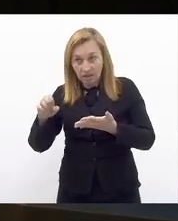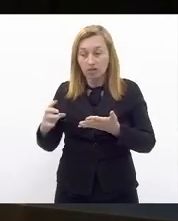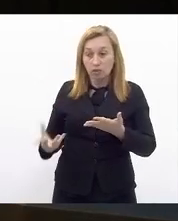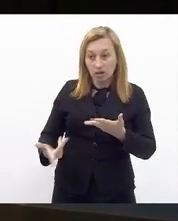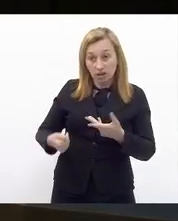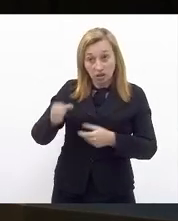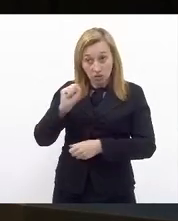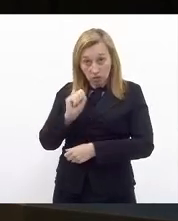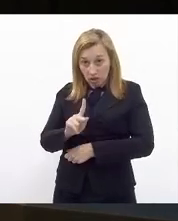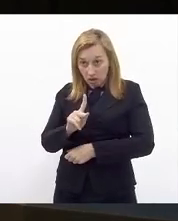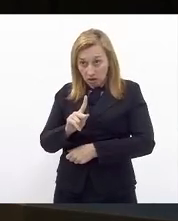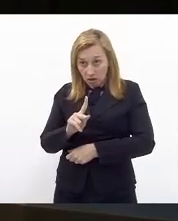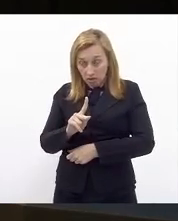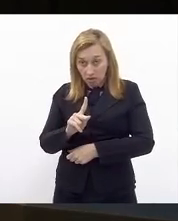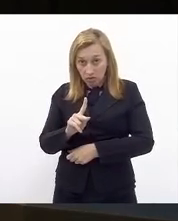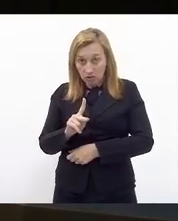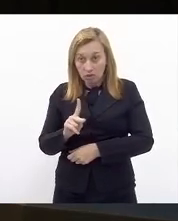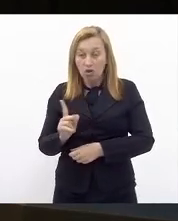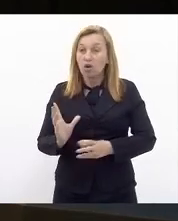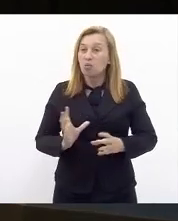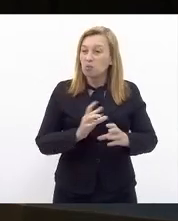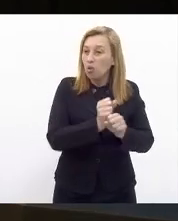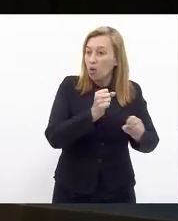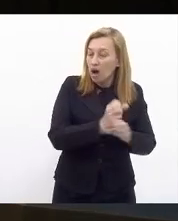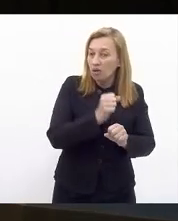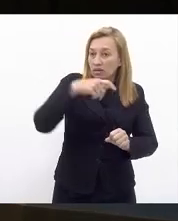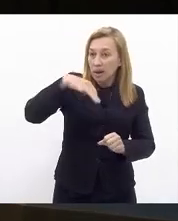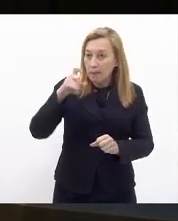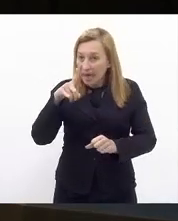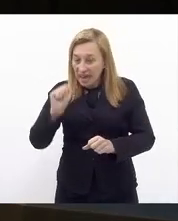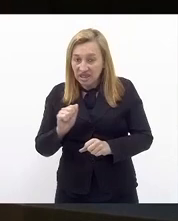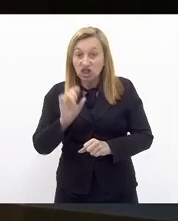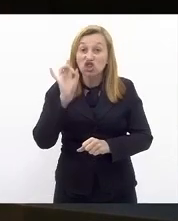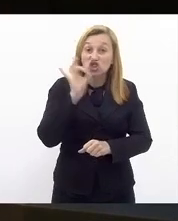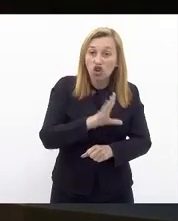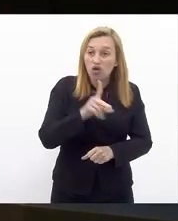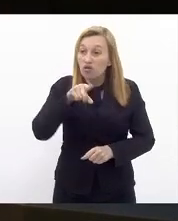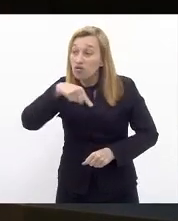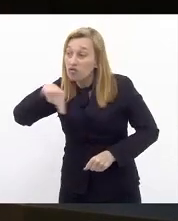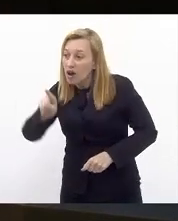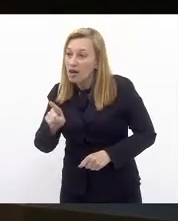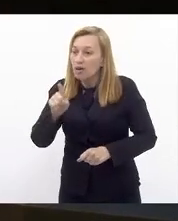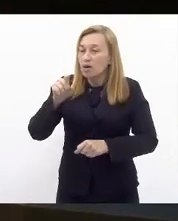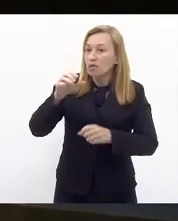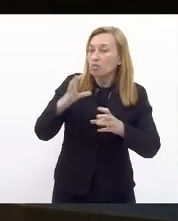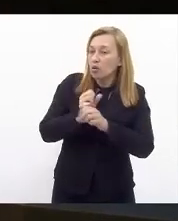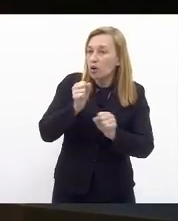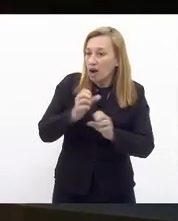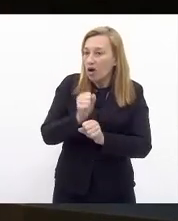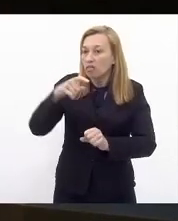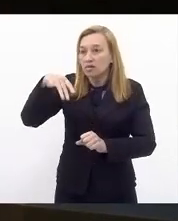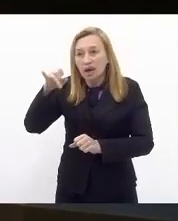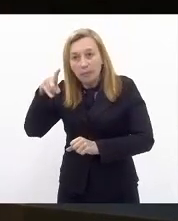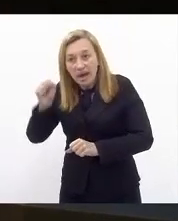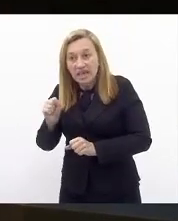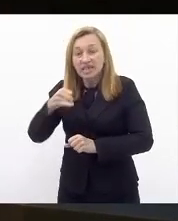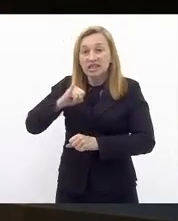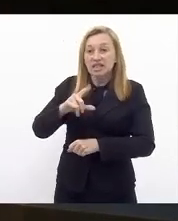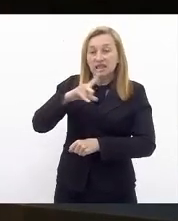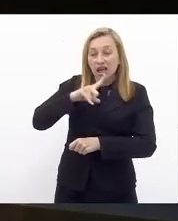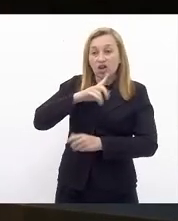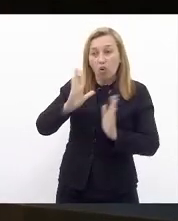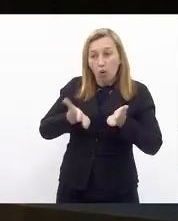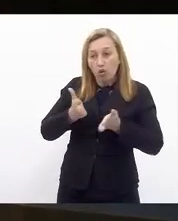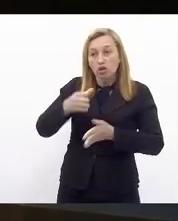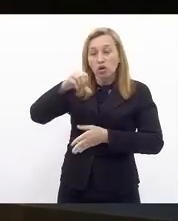tá não vai mais para o cálculo da média só vai para o cálculo da média para quem tem hoje a média de